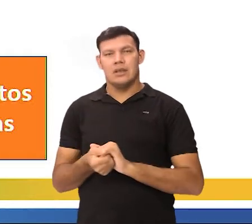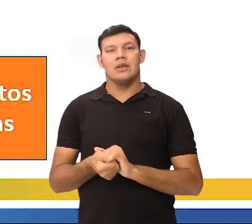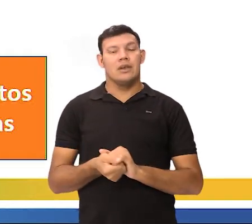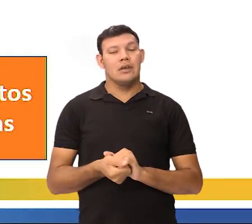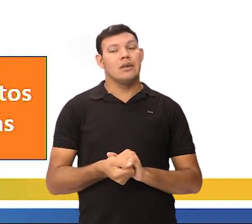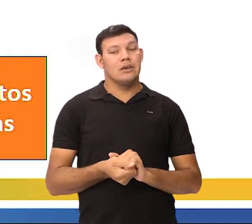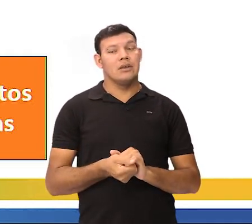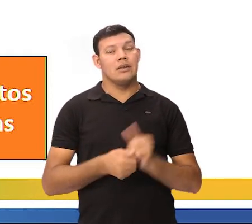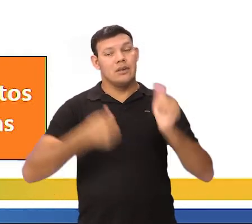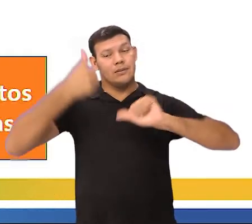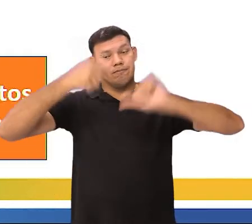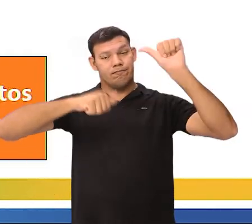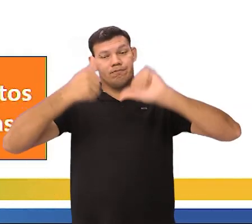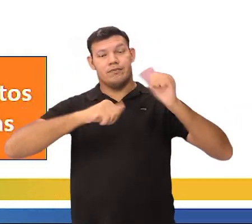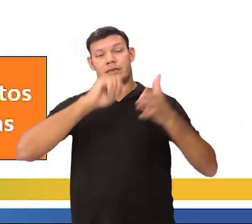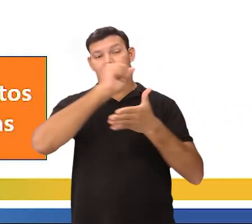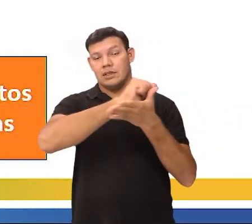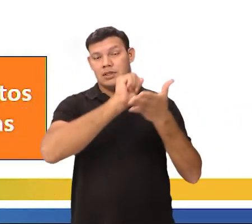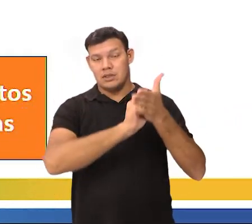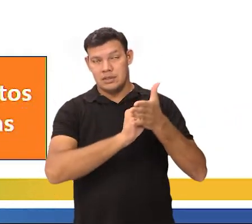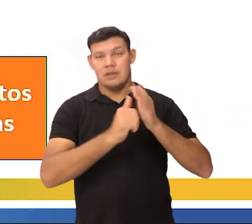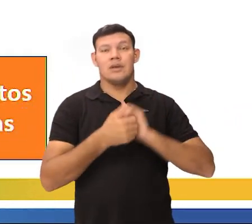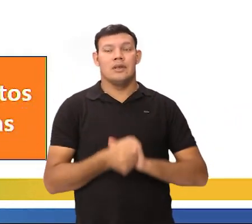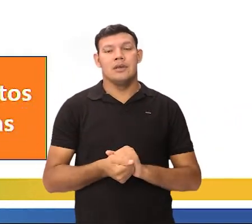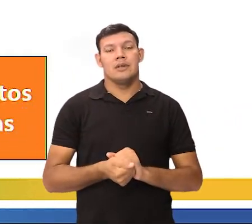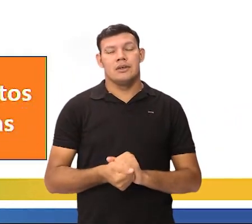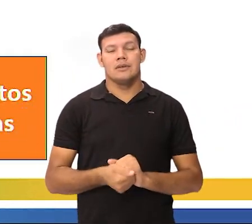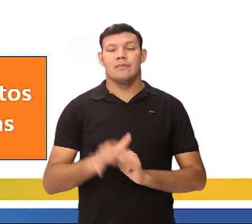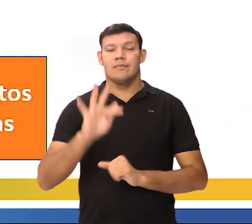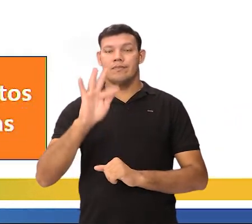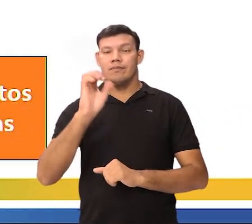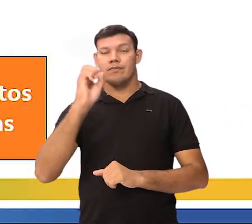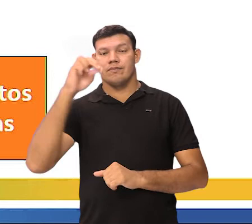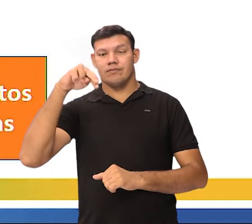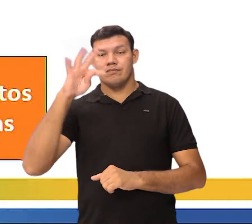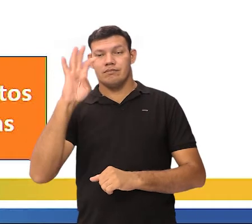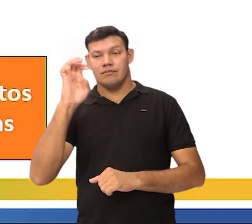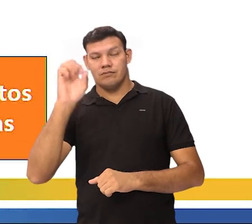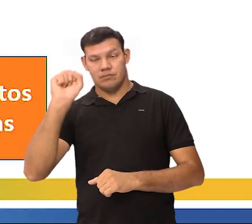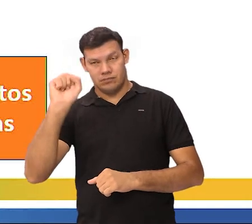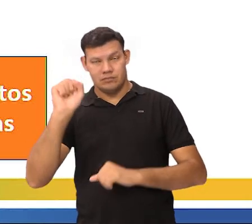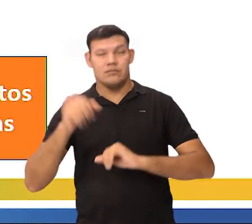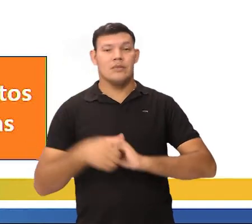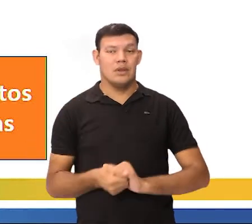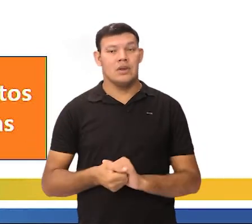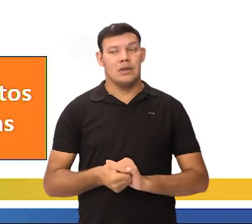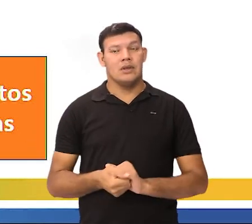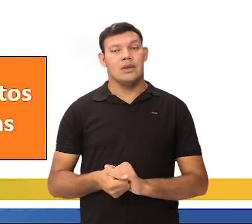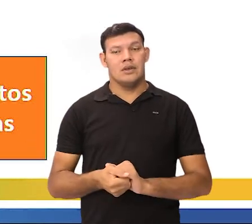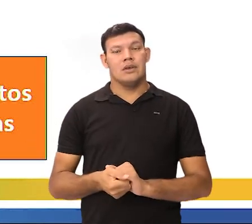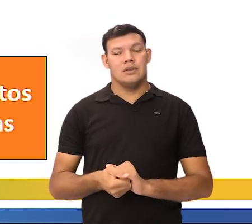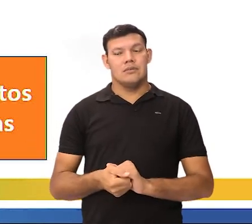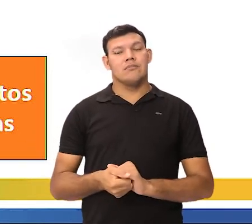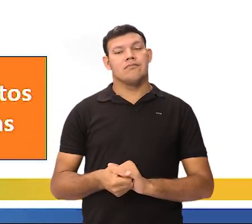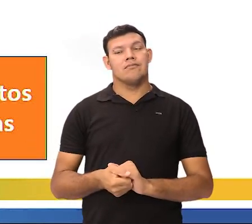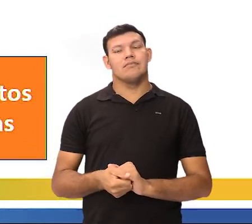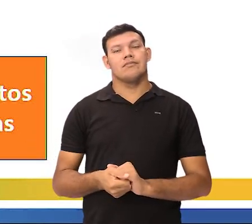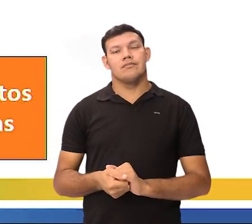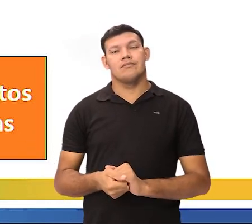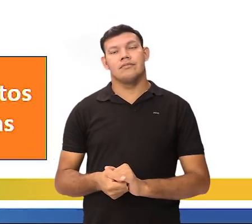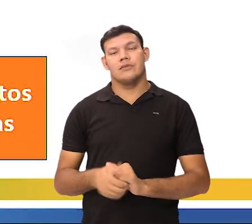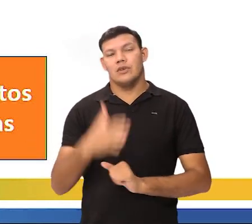aconteceram, analisa registros que foram deixados, que aí a gente falou que são as fontes históricas, esses vestígios que foram